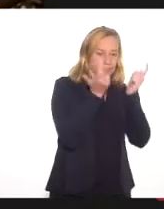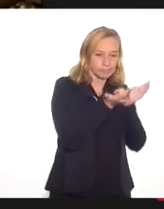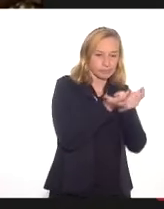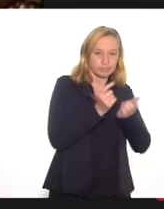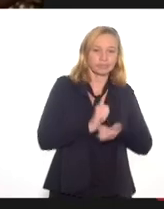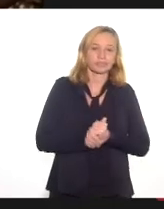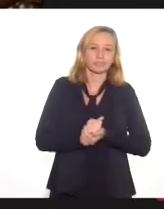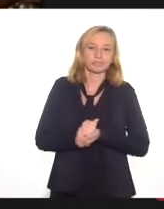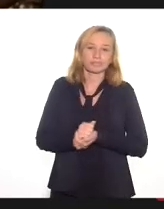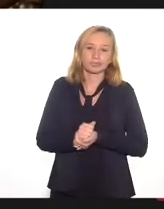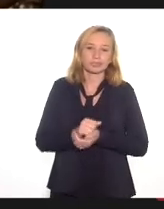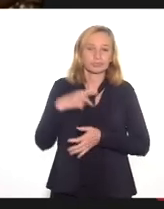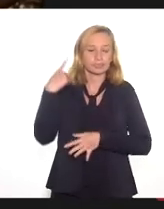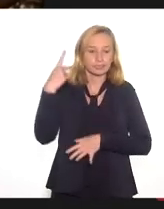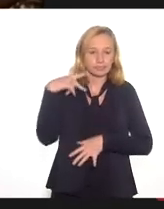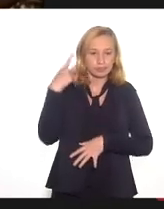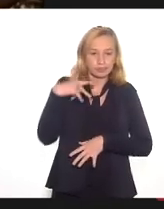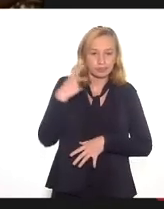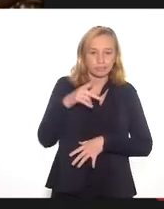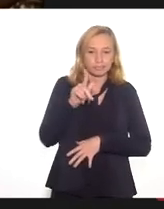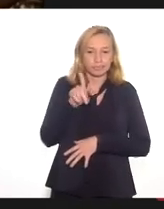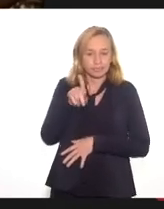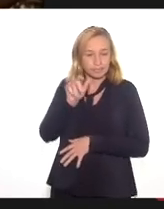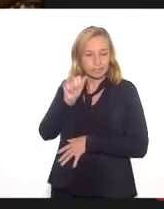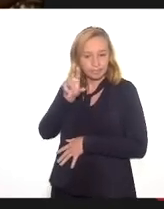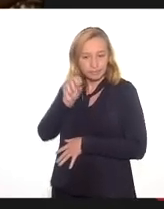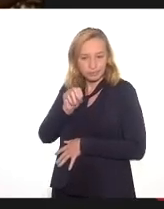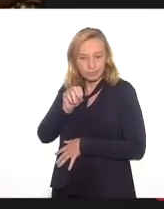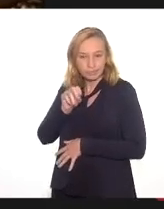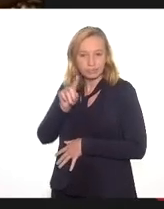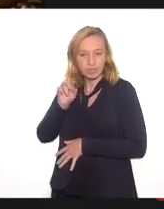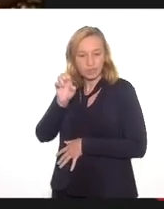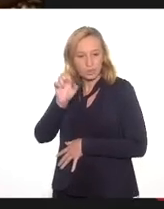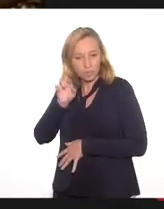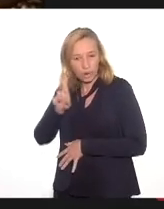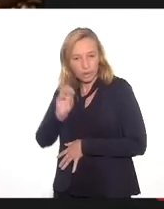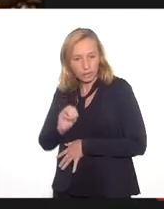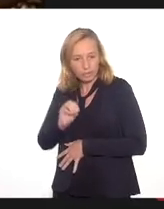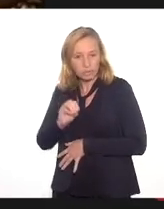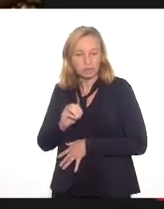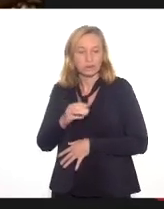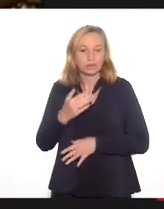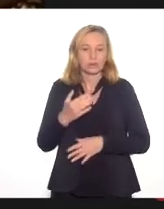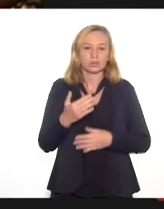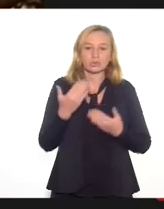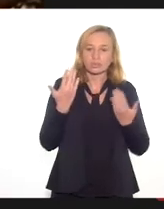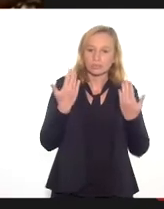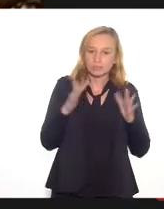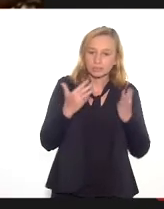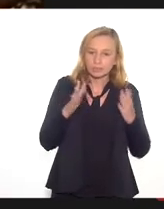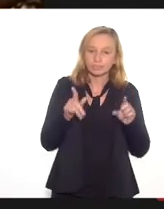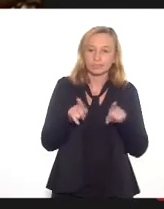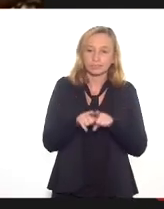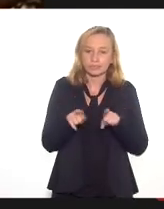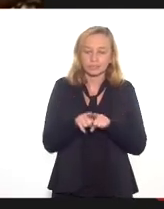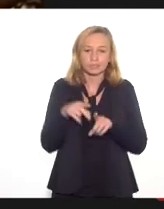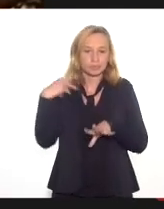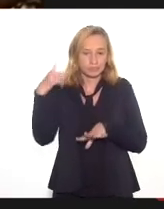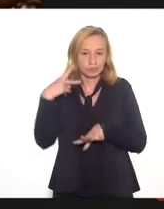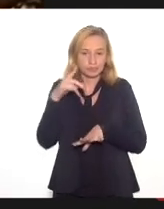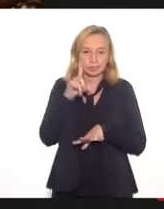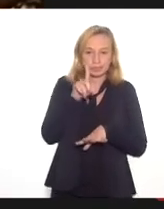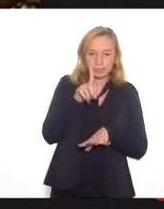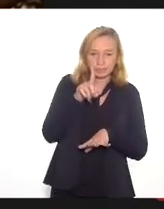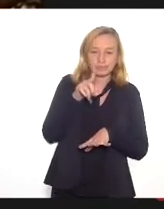o vereador Paulo Eduardo Gomes mandou a sua saudação vereador de